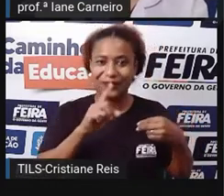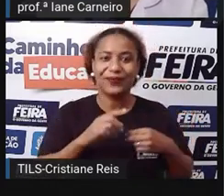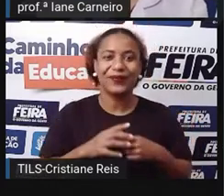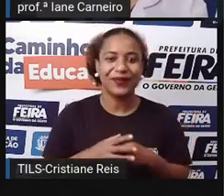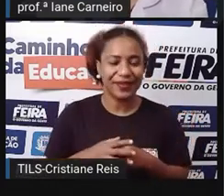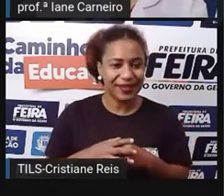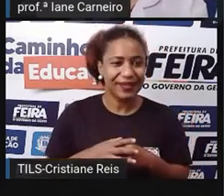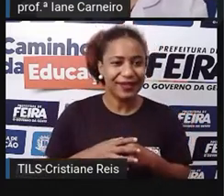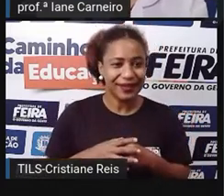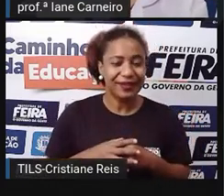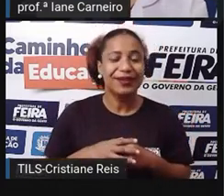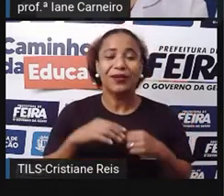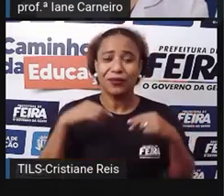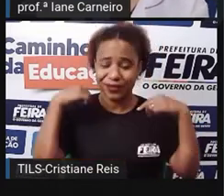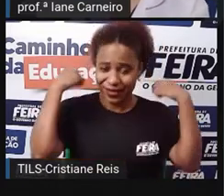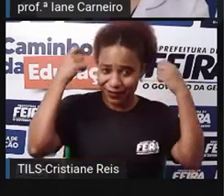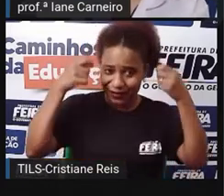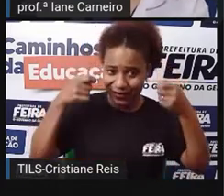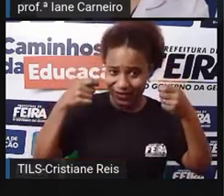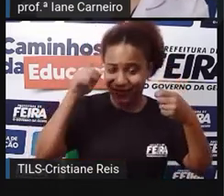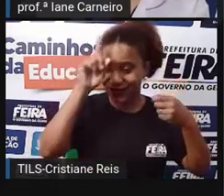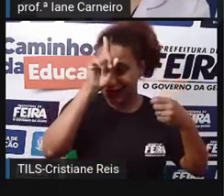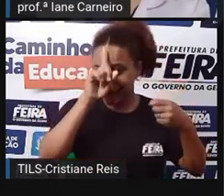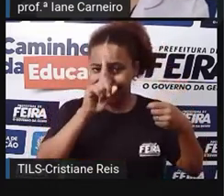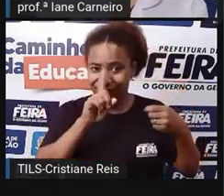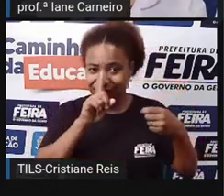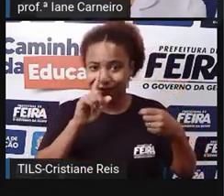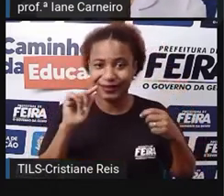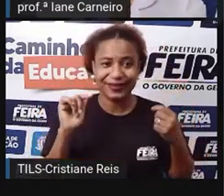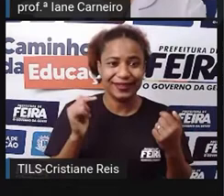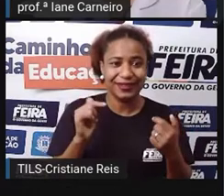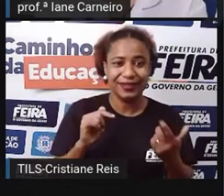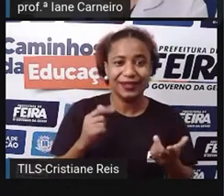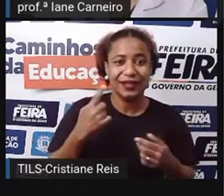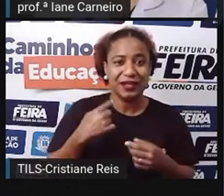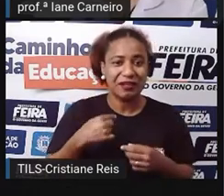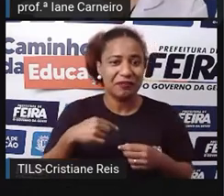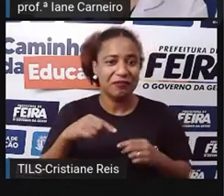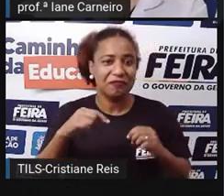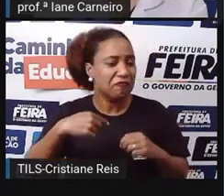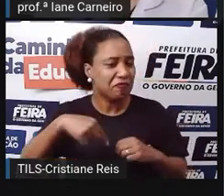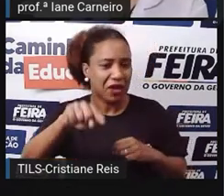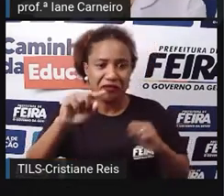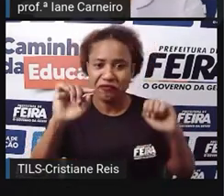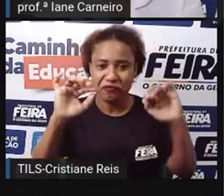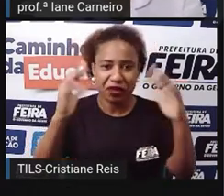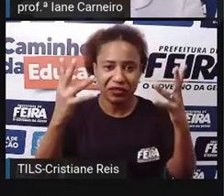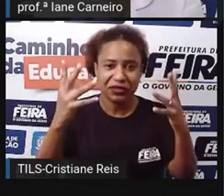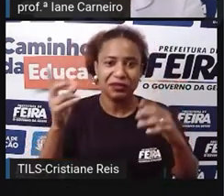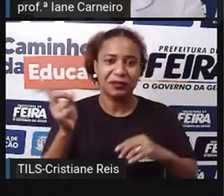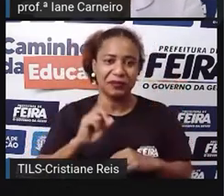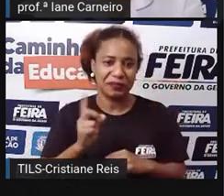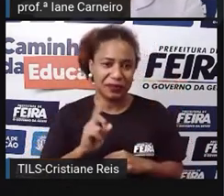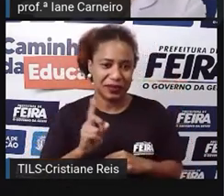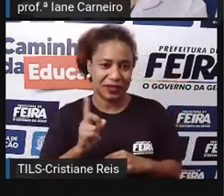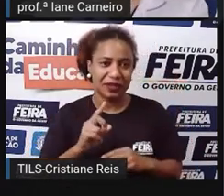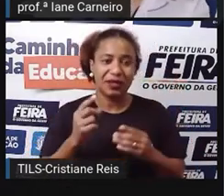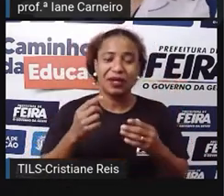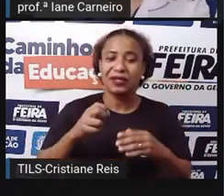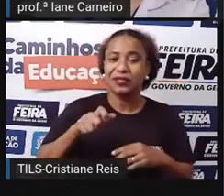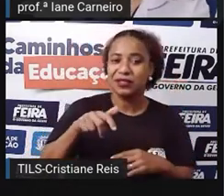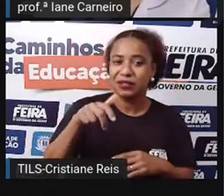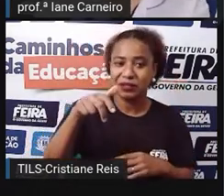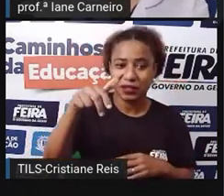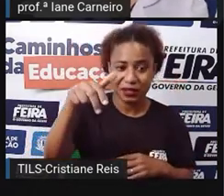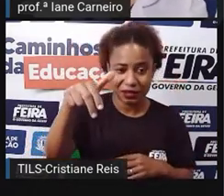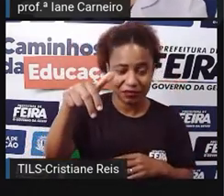aquela Chapeuzinho. Já não ria, em festa não aparecia. Não subia escada, nem